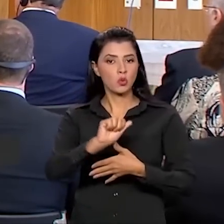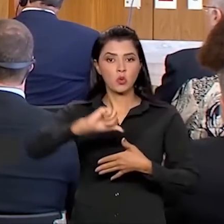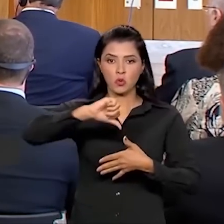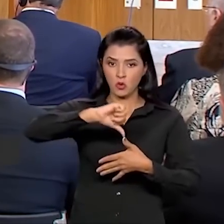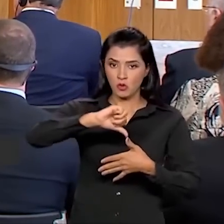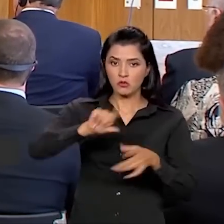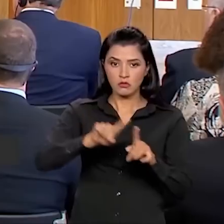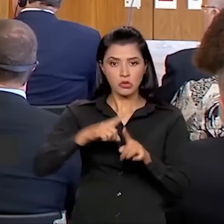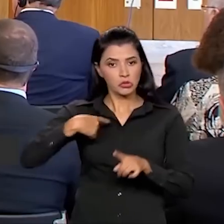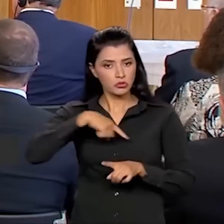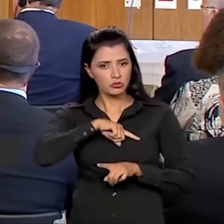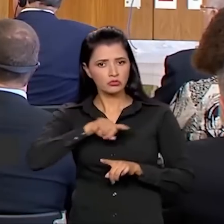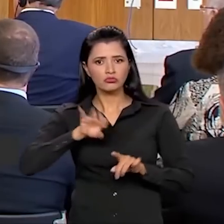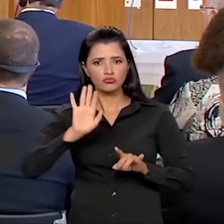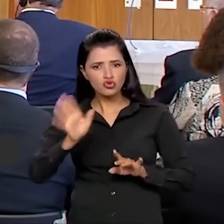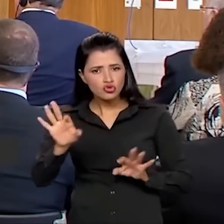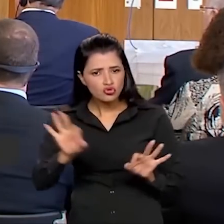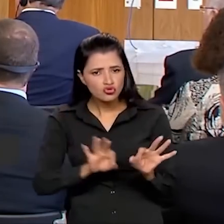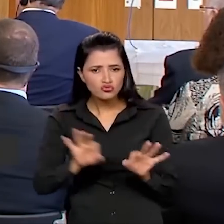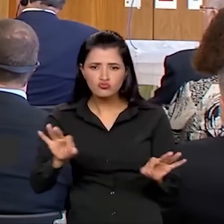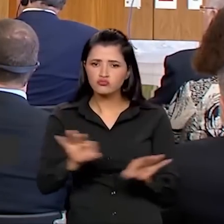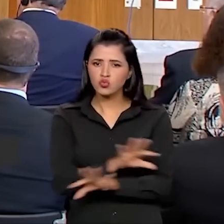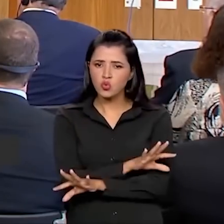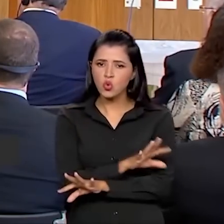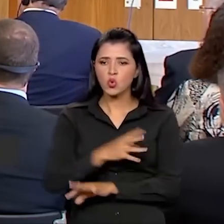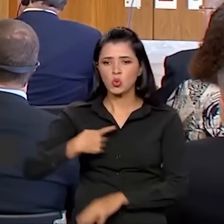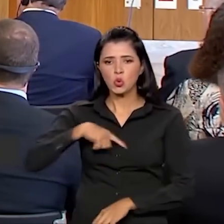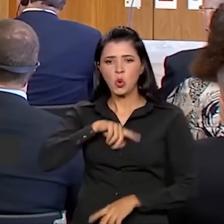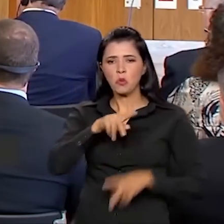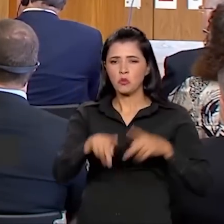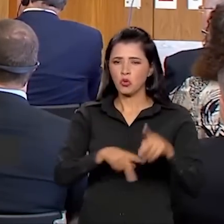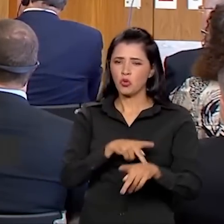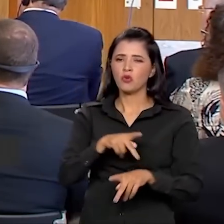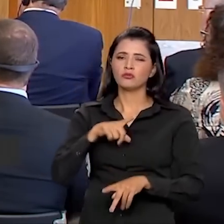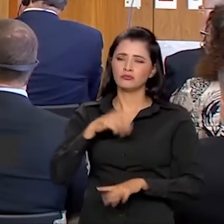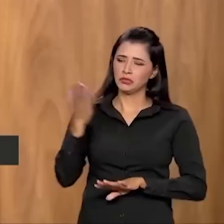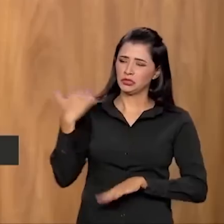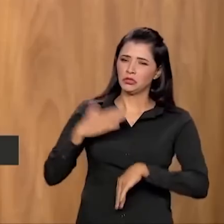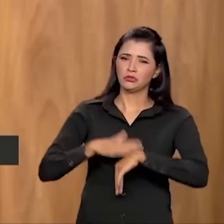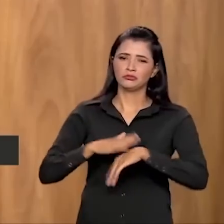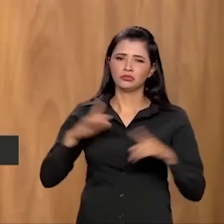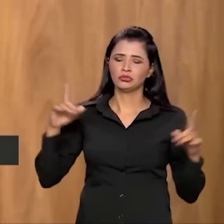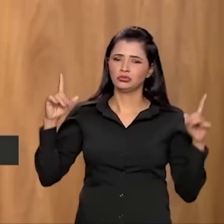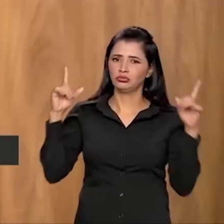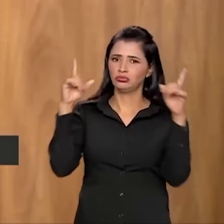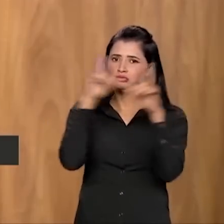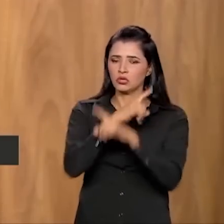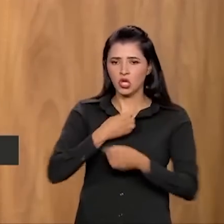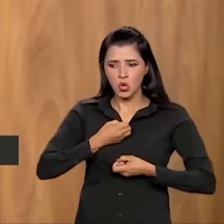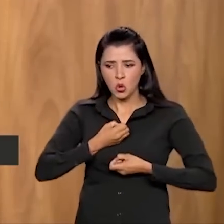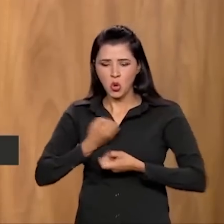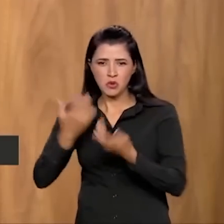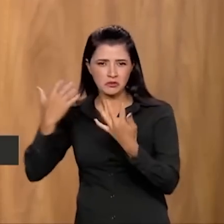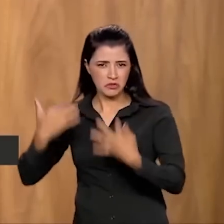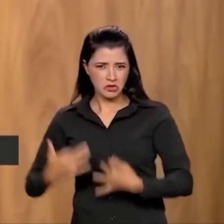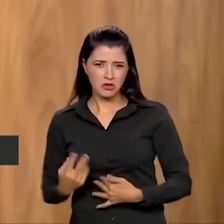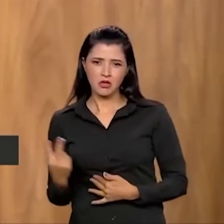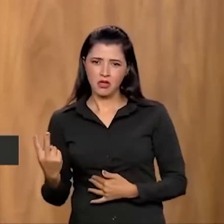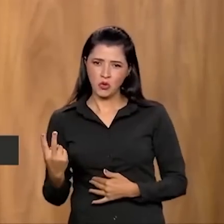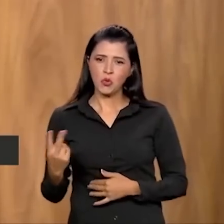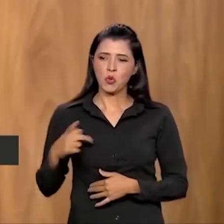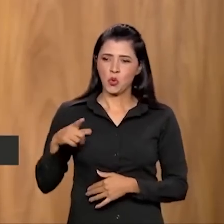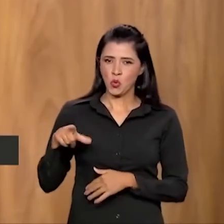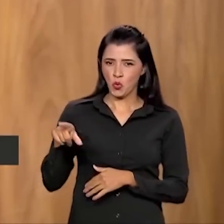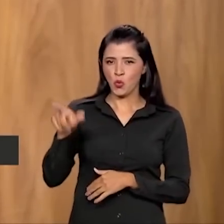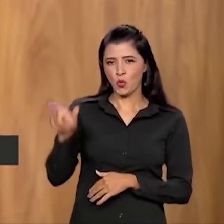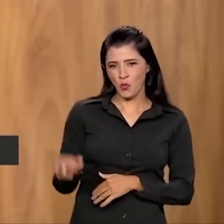estamos preparados. Nossos povos passaram momentos muito difíceis. Eu comentei com o presidente Lula em nossa